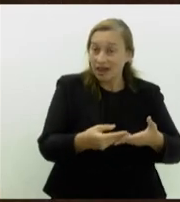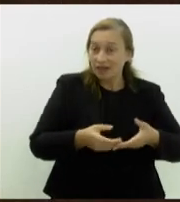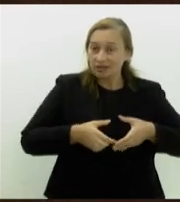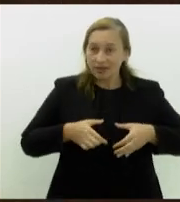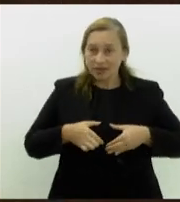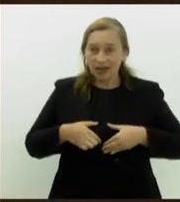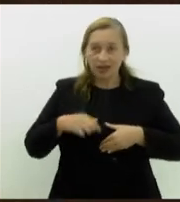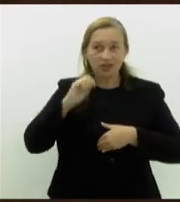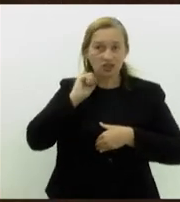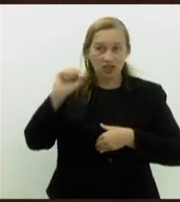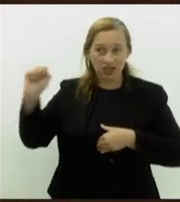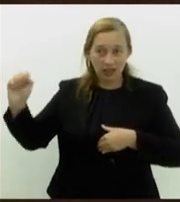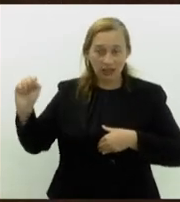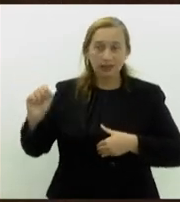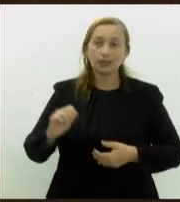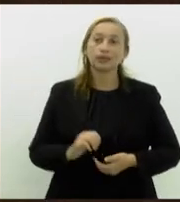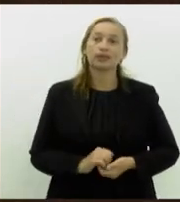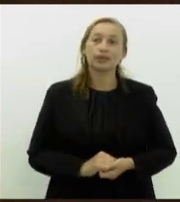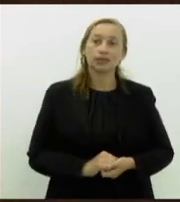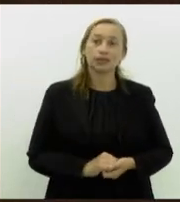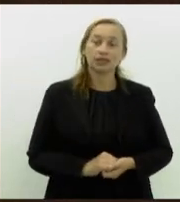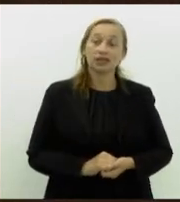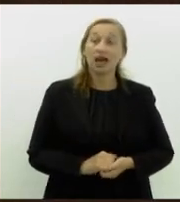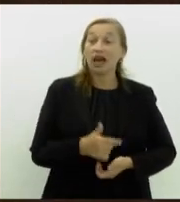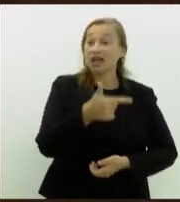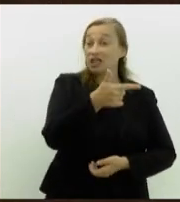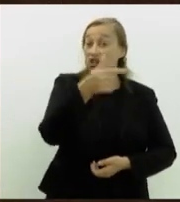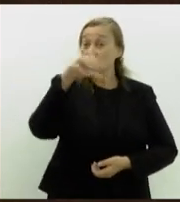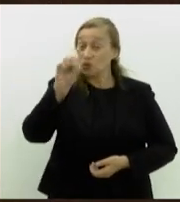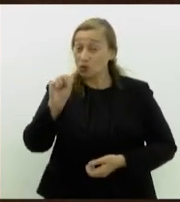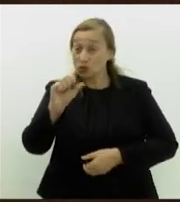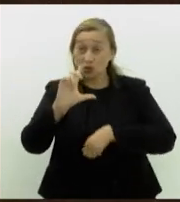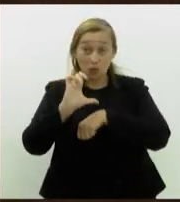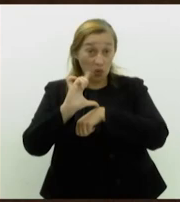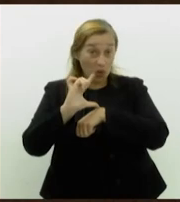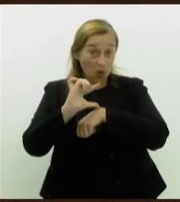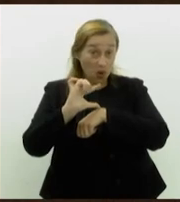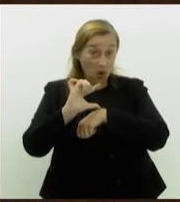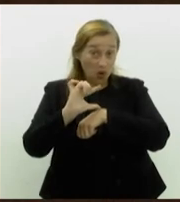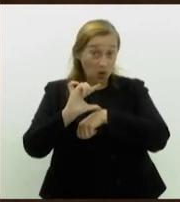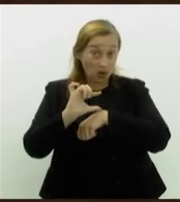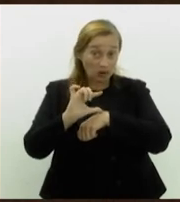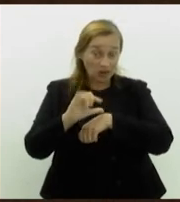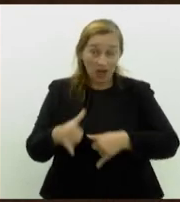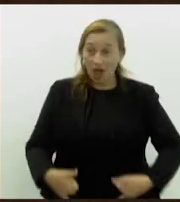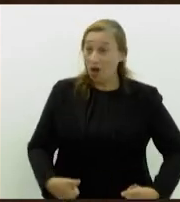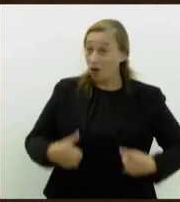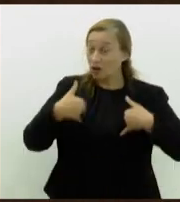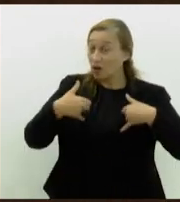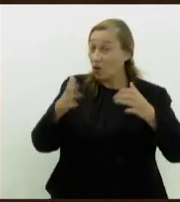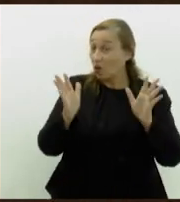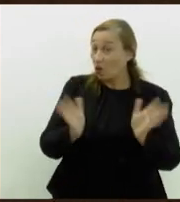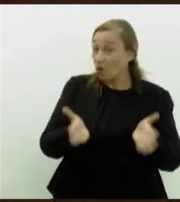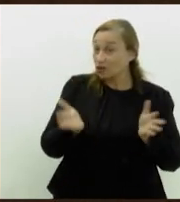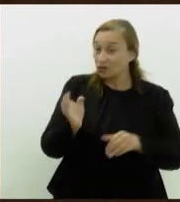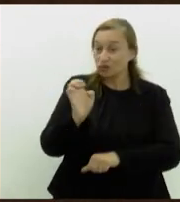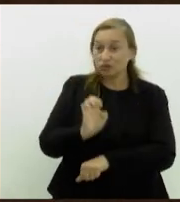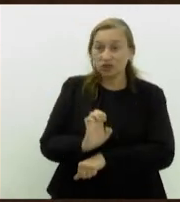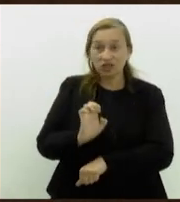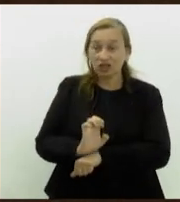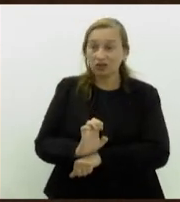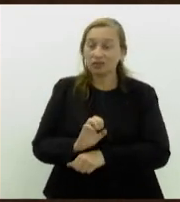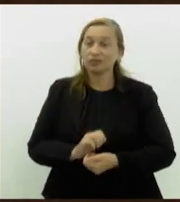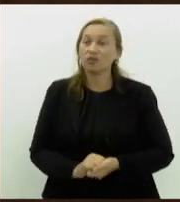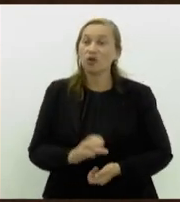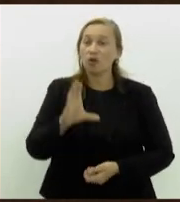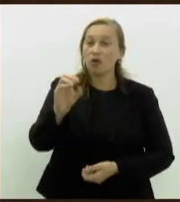Palácio Tiradentes, às 18 horas. Nós vamos entregar uma honraria do Estado hoje ao Coronel